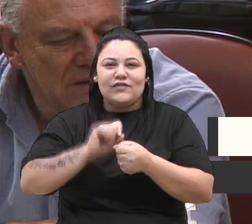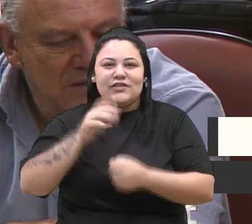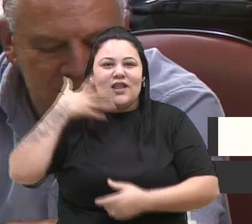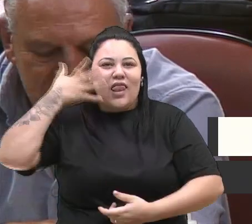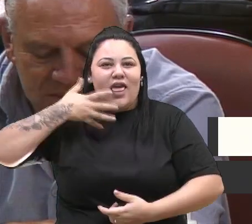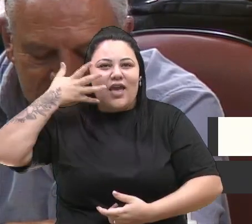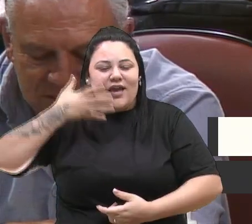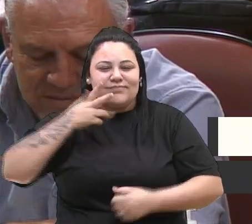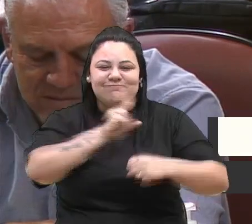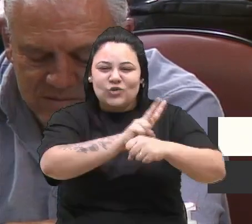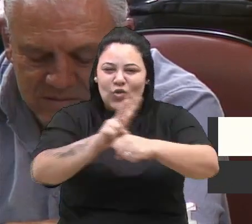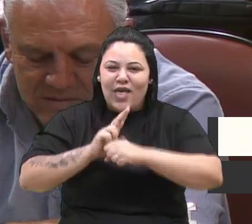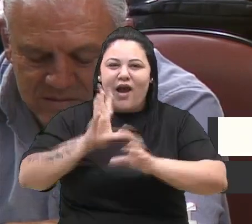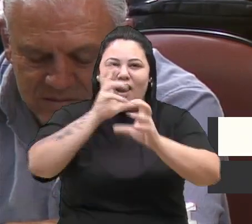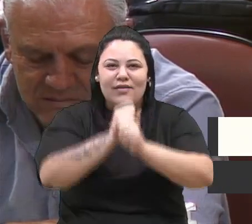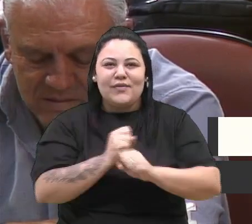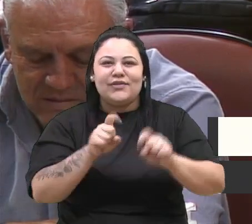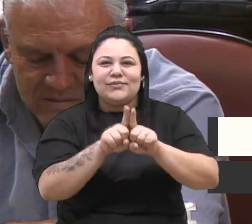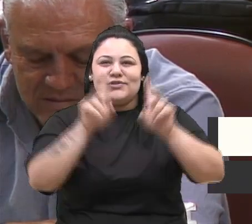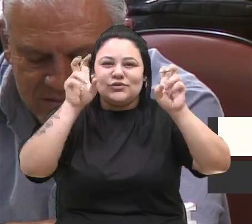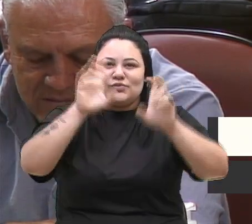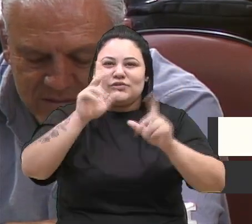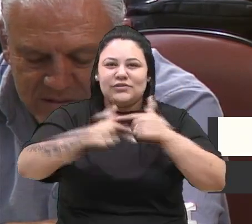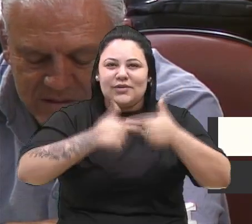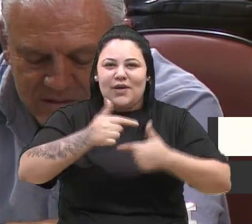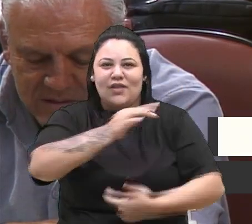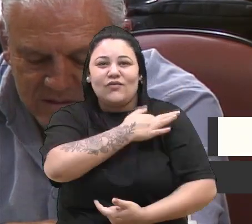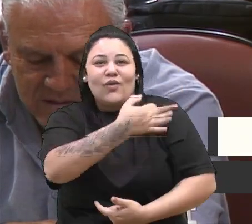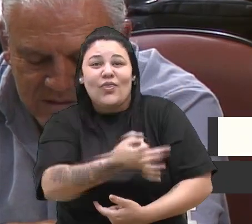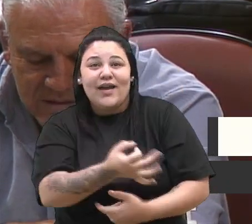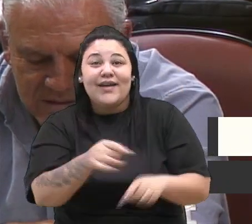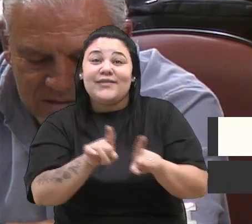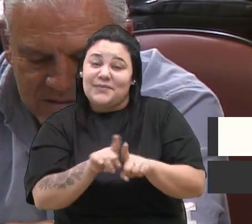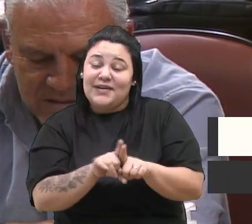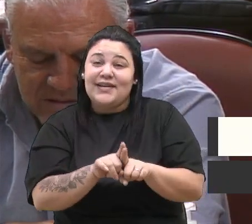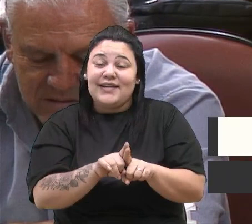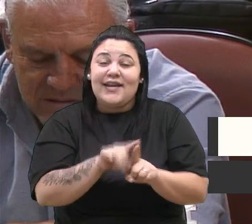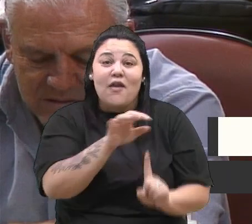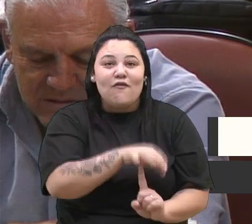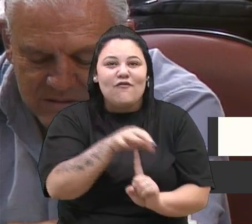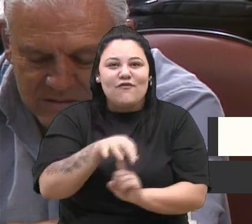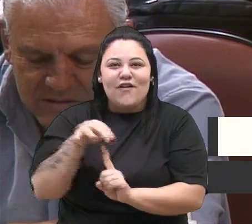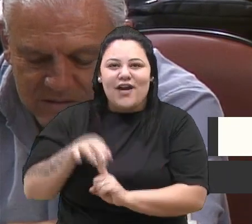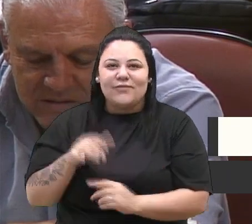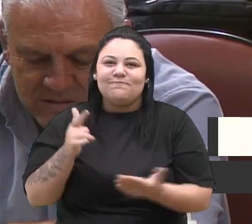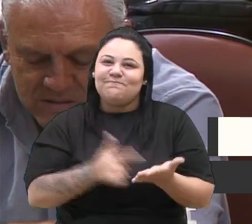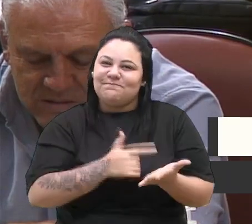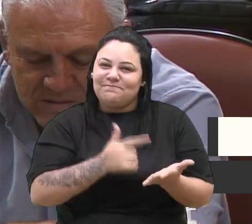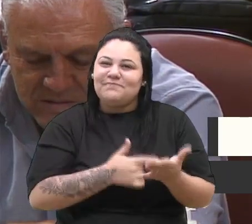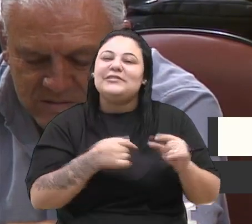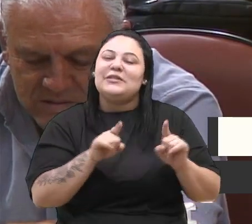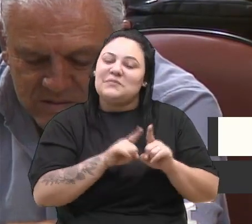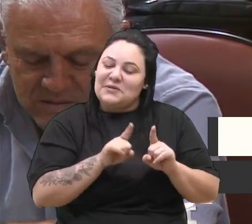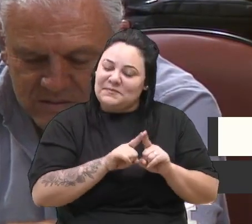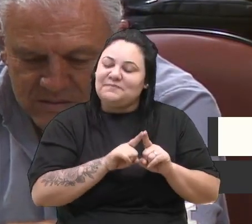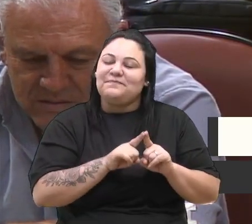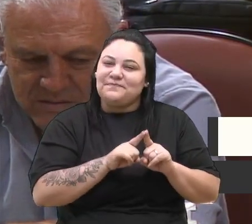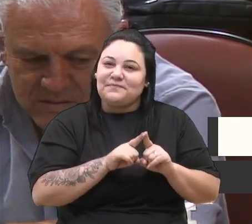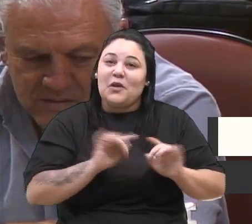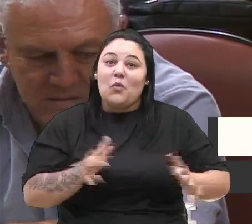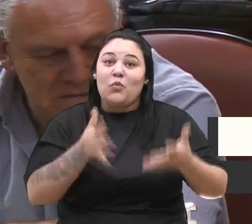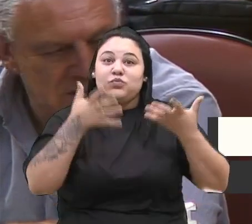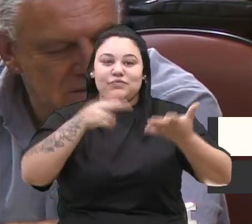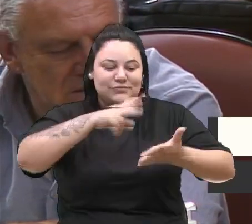causa animal, sobre o trabalho voluntário, além de feiras de livros que fazem, proporcionando a leitura de